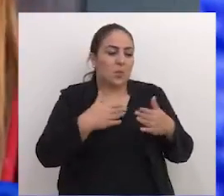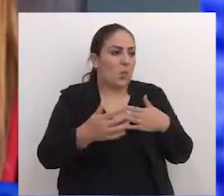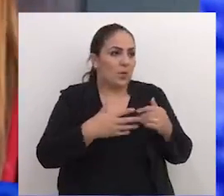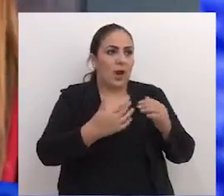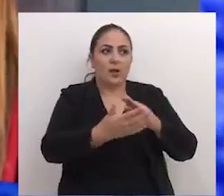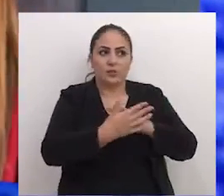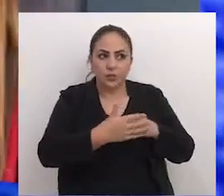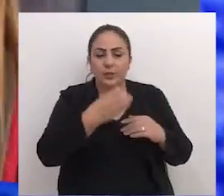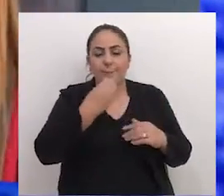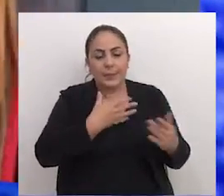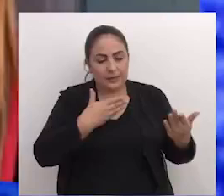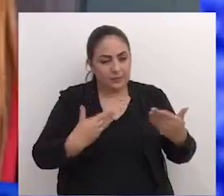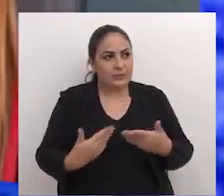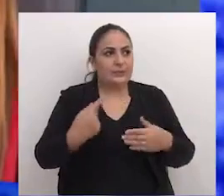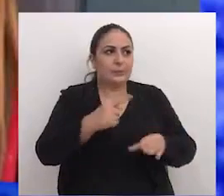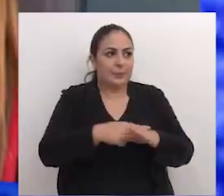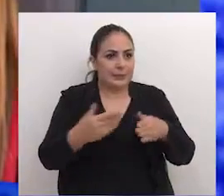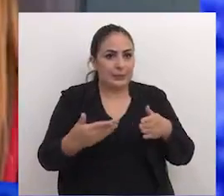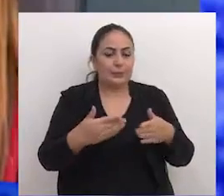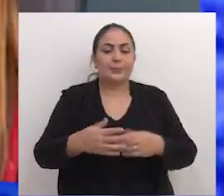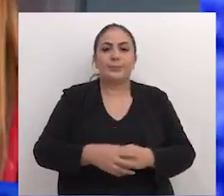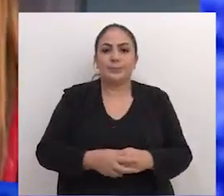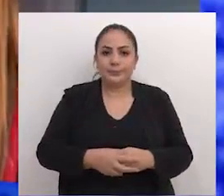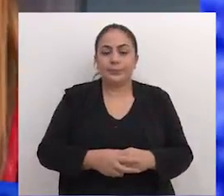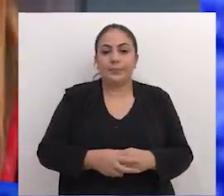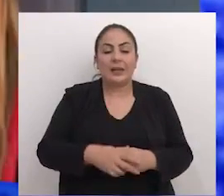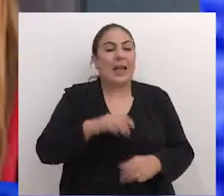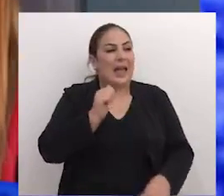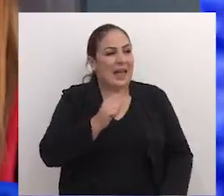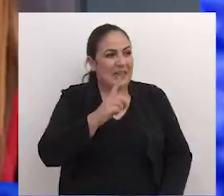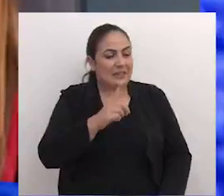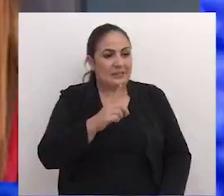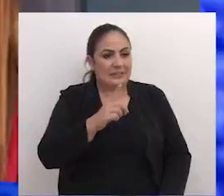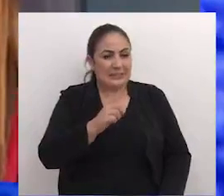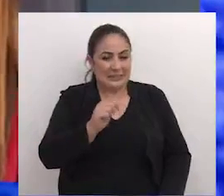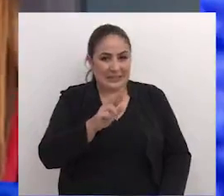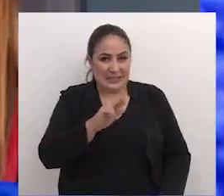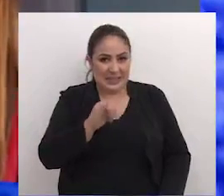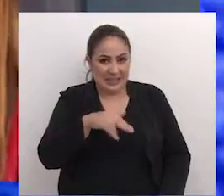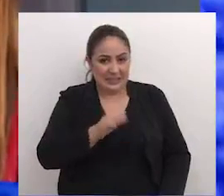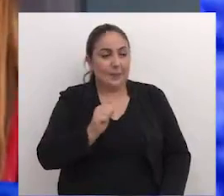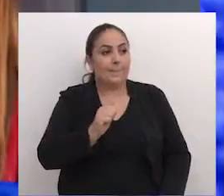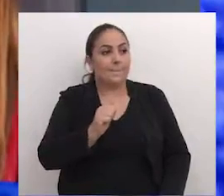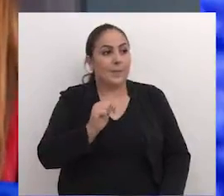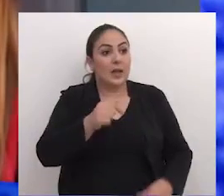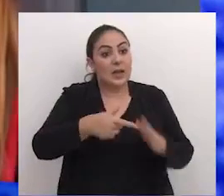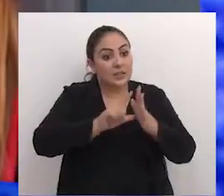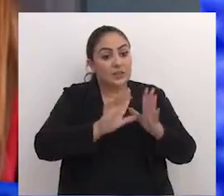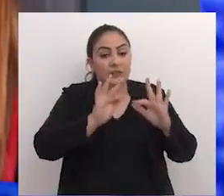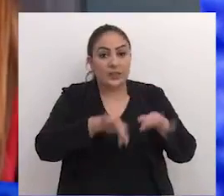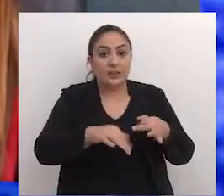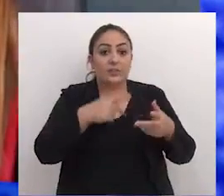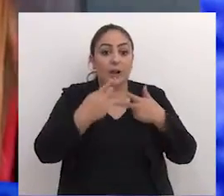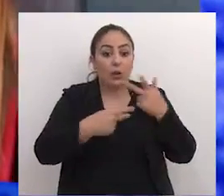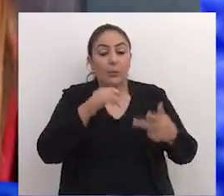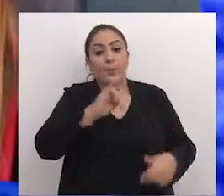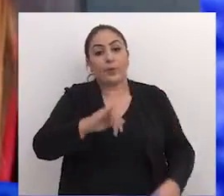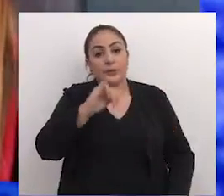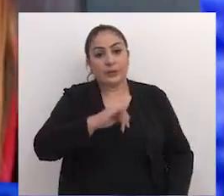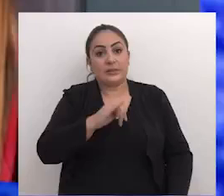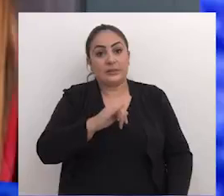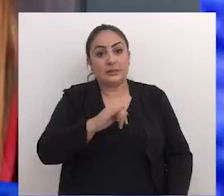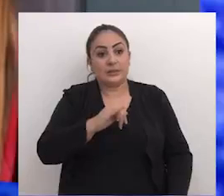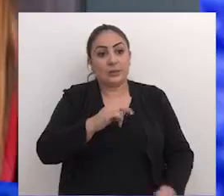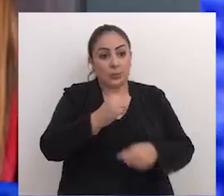qualquer ajuda, né, é bem-vinda nesse período. Adriana, antes da gente encerrar, então, a gente já falou sobre a importância de buscar